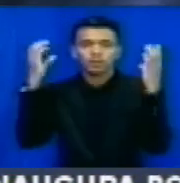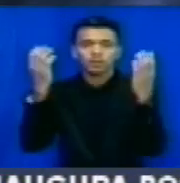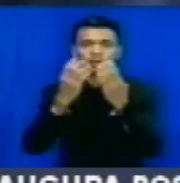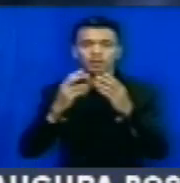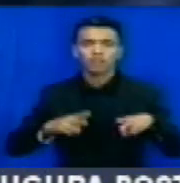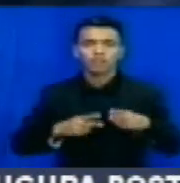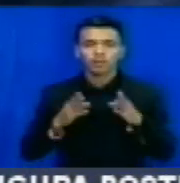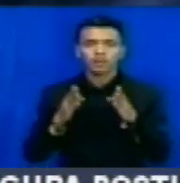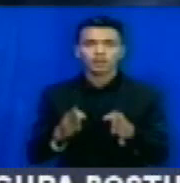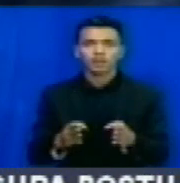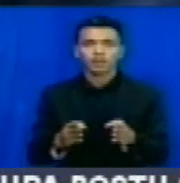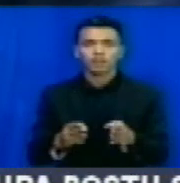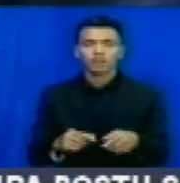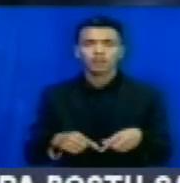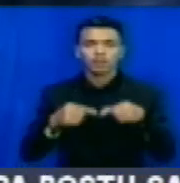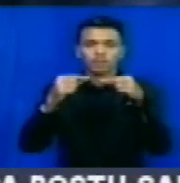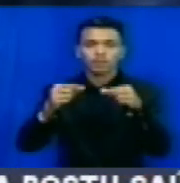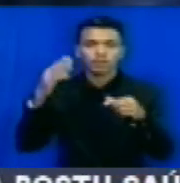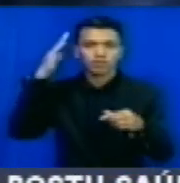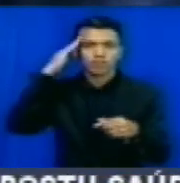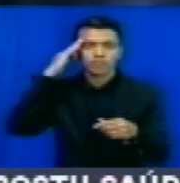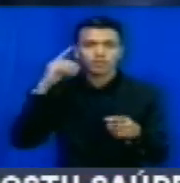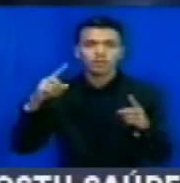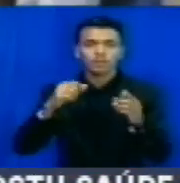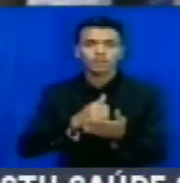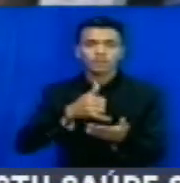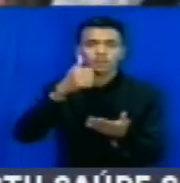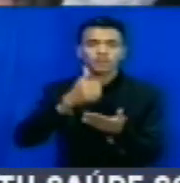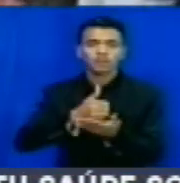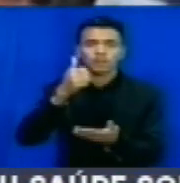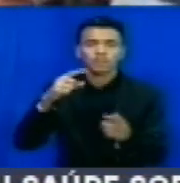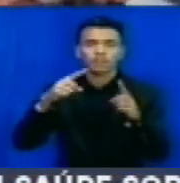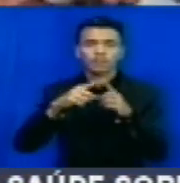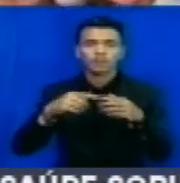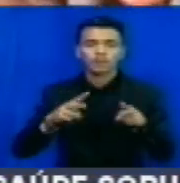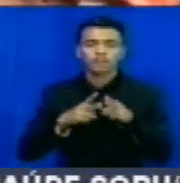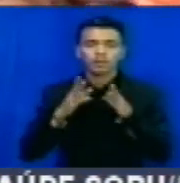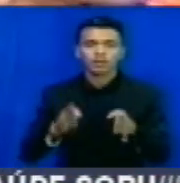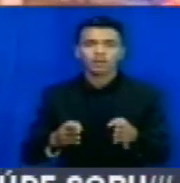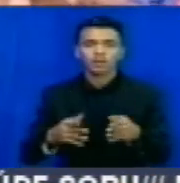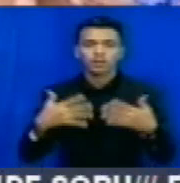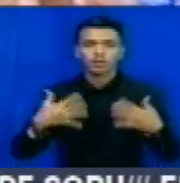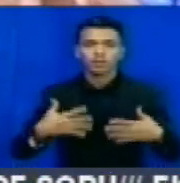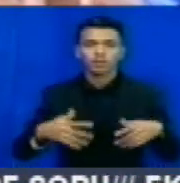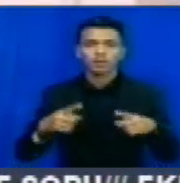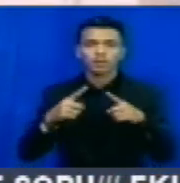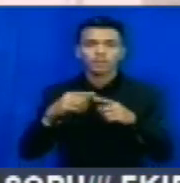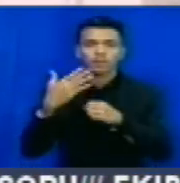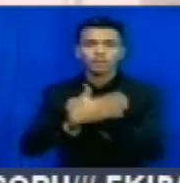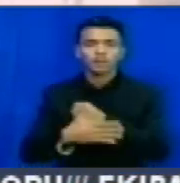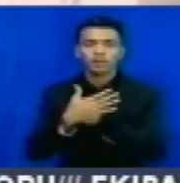libertação nacional atu for reconhecimento ba saudoso ne contribuição durante luta libertação ba pátria.